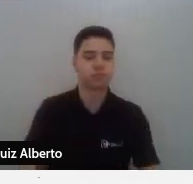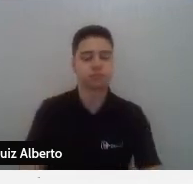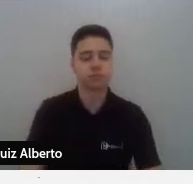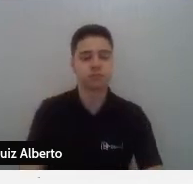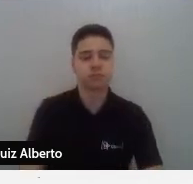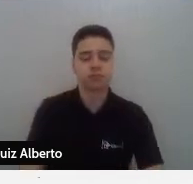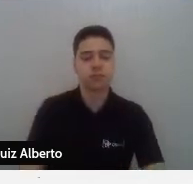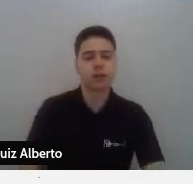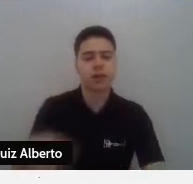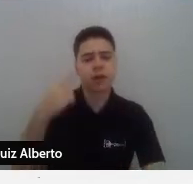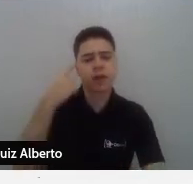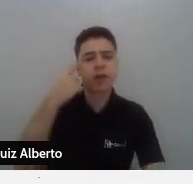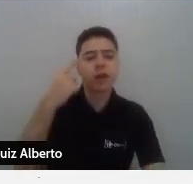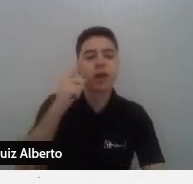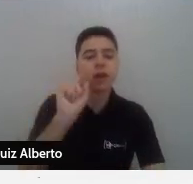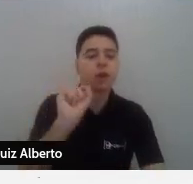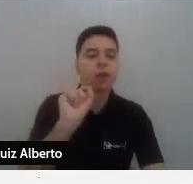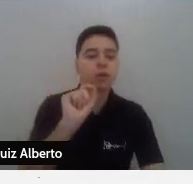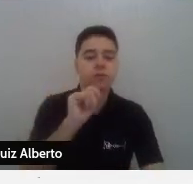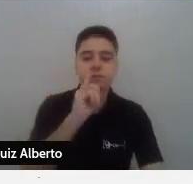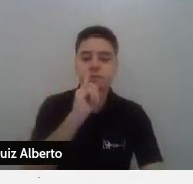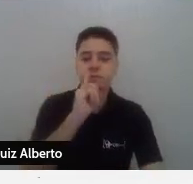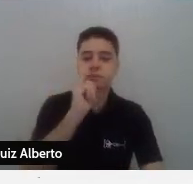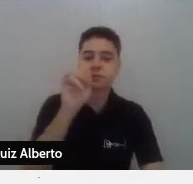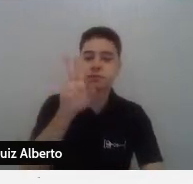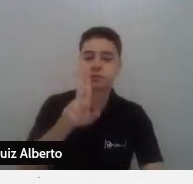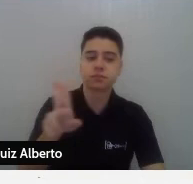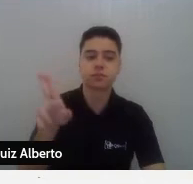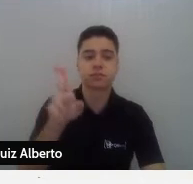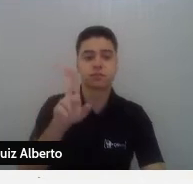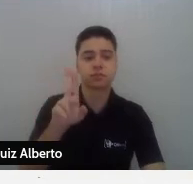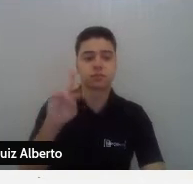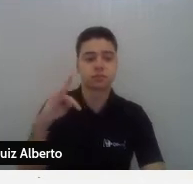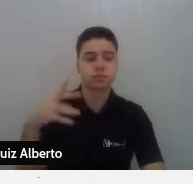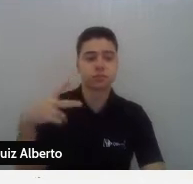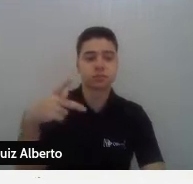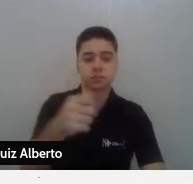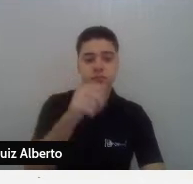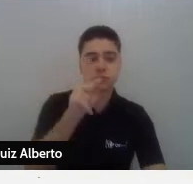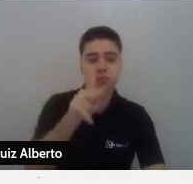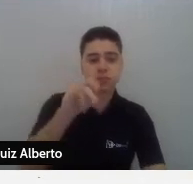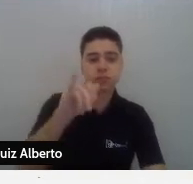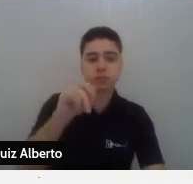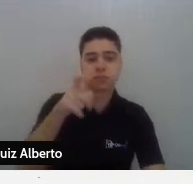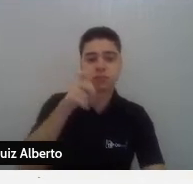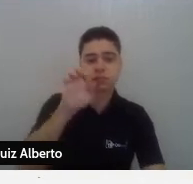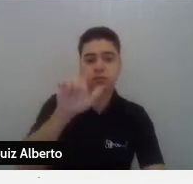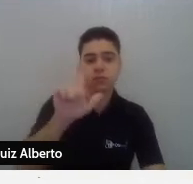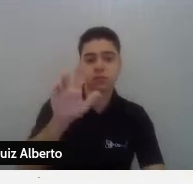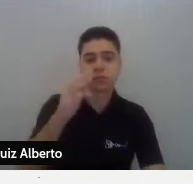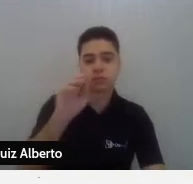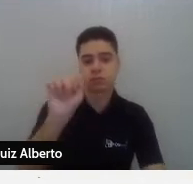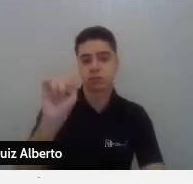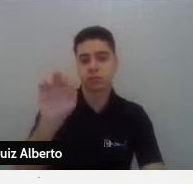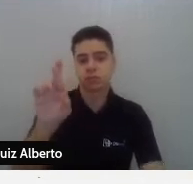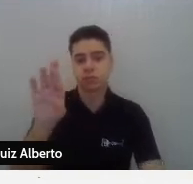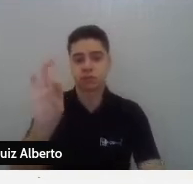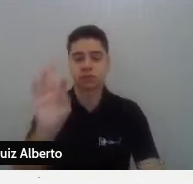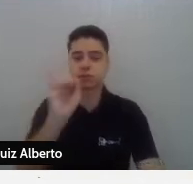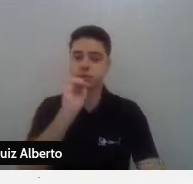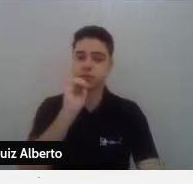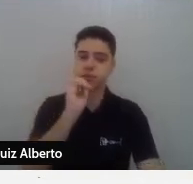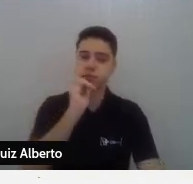A ideia é utilizar o pixel art. O pixel art, ele é uma